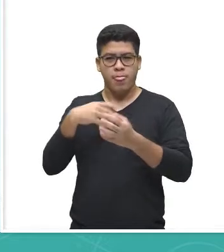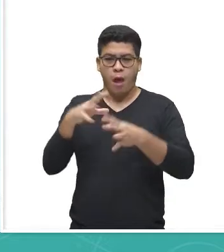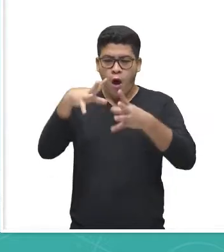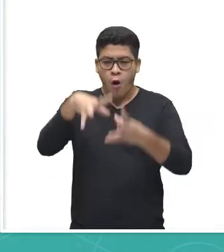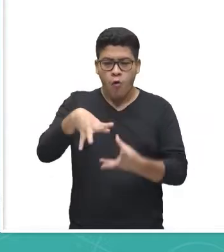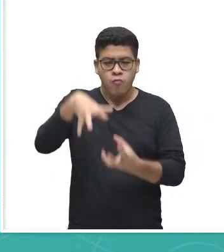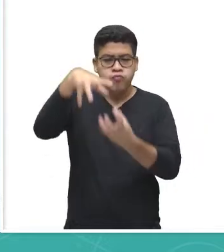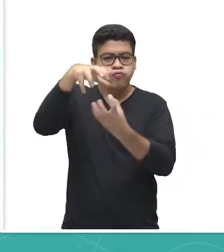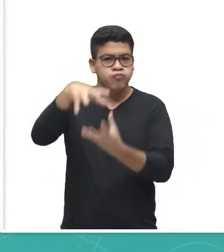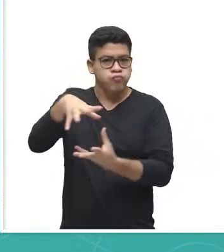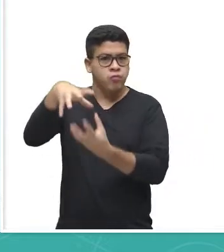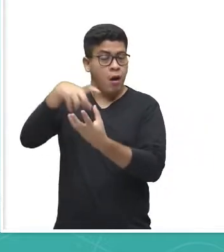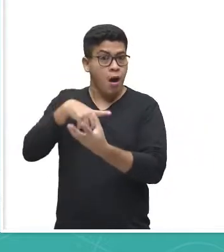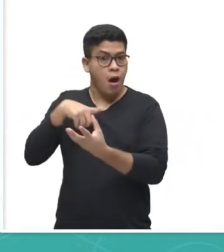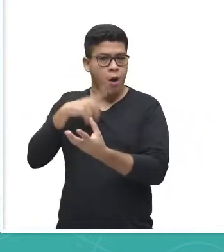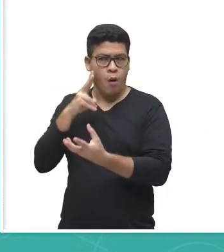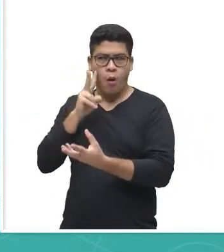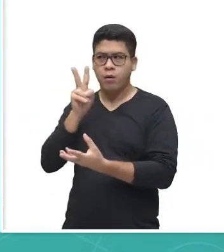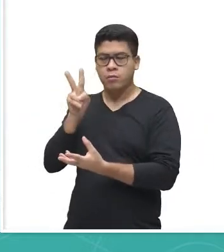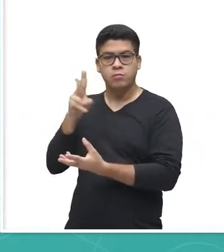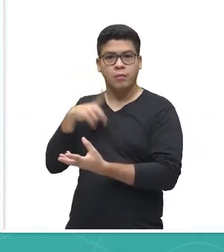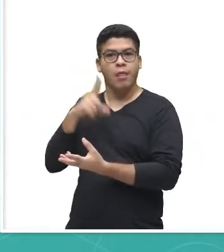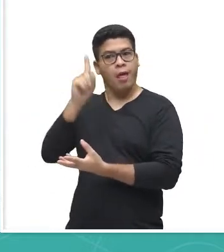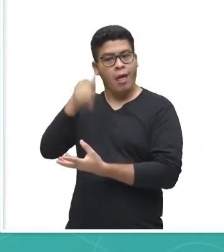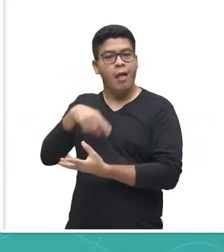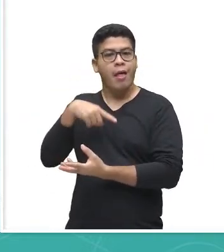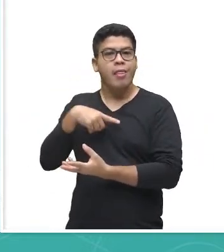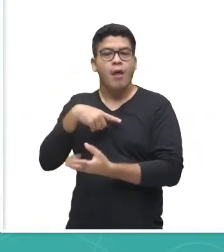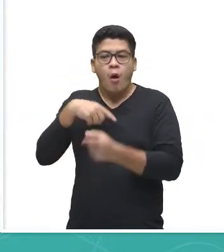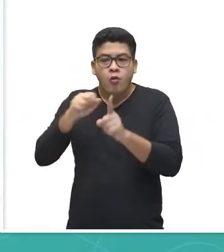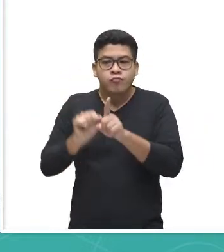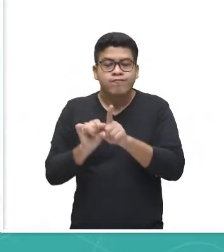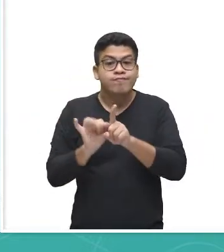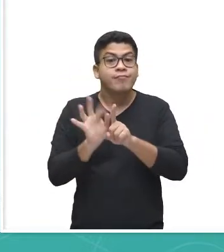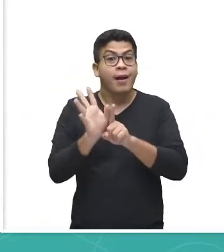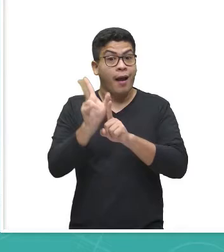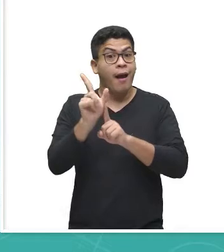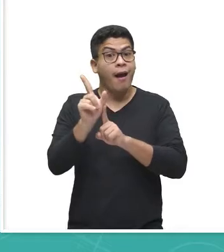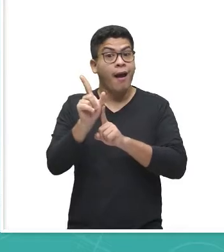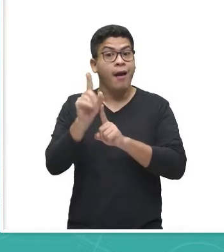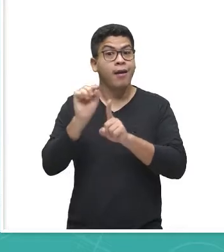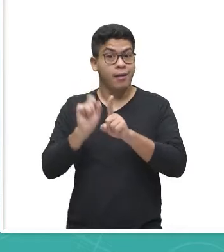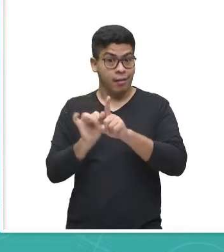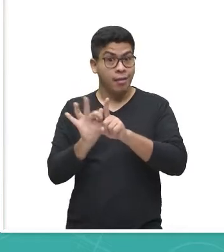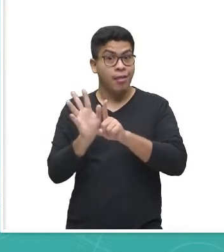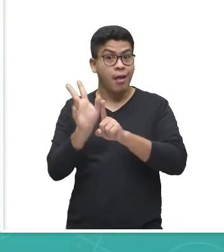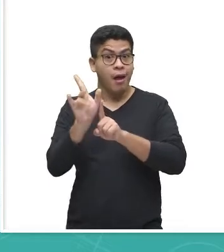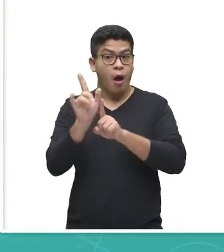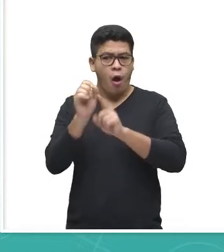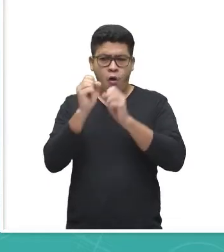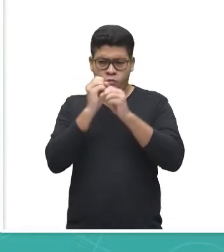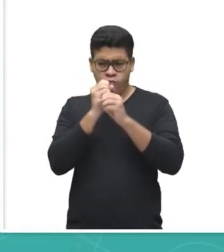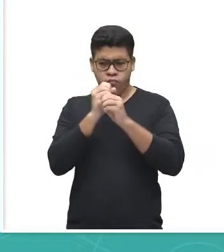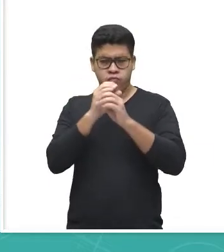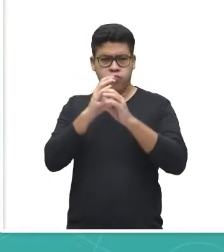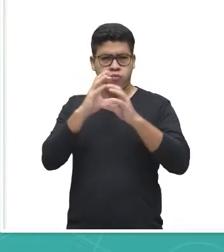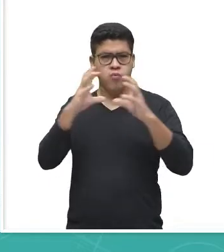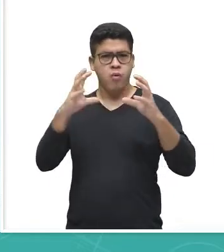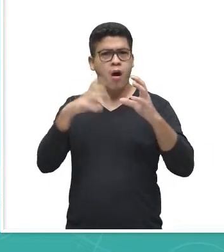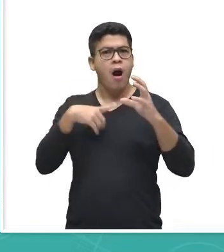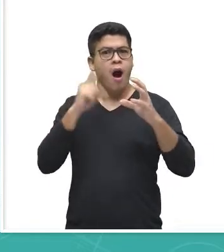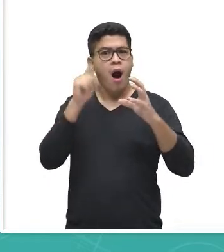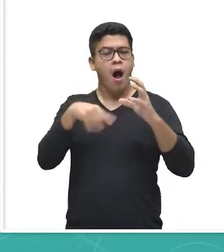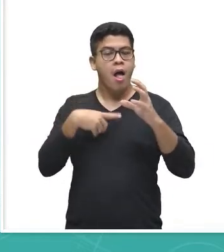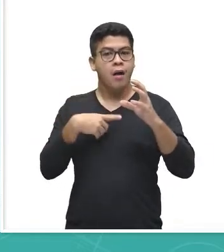balões, né, onde a gente está visualizando aqui. Todos esses balões aí, eles estão preenchidos por matéria. Qual